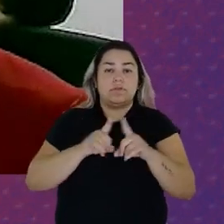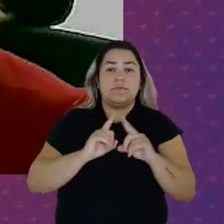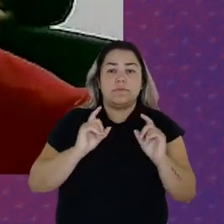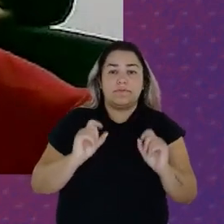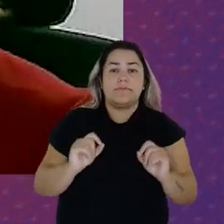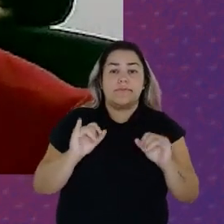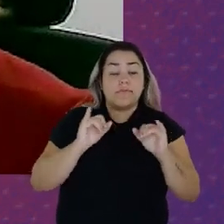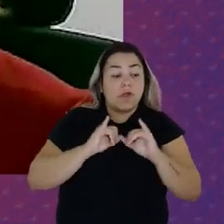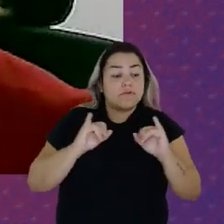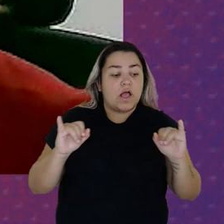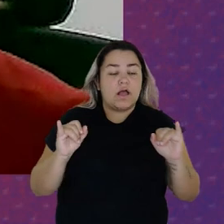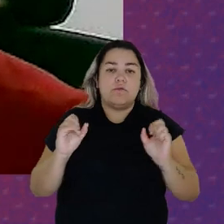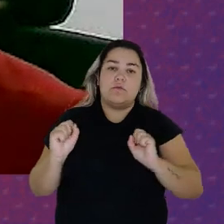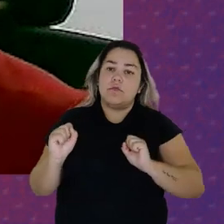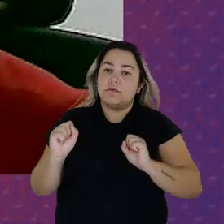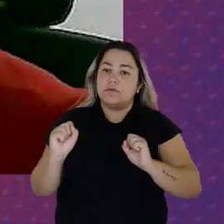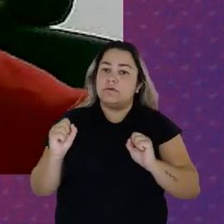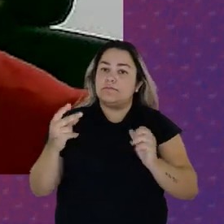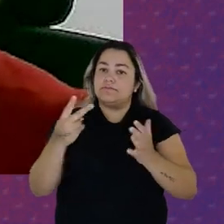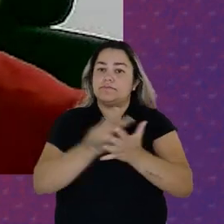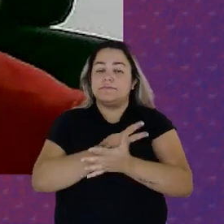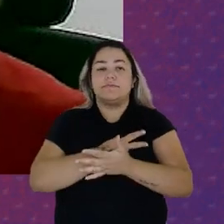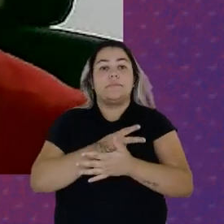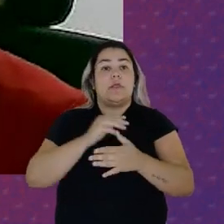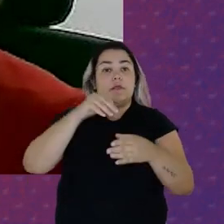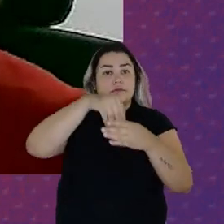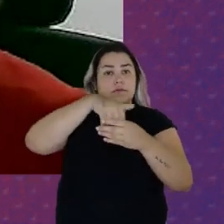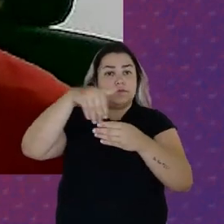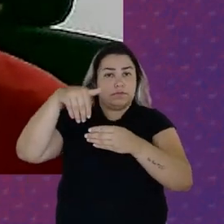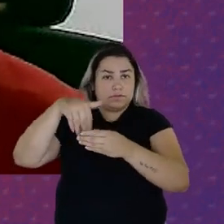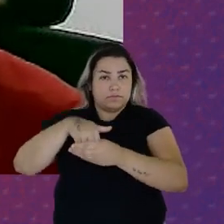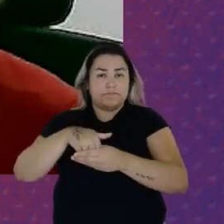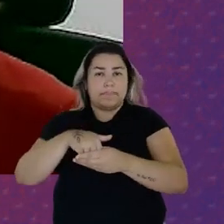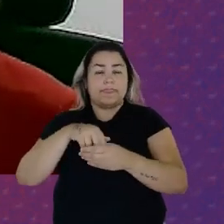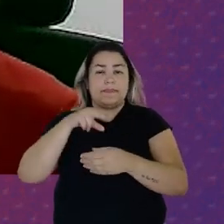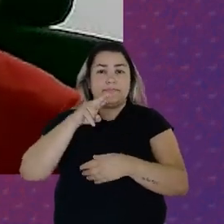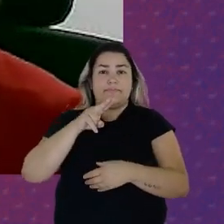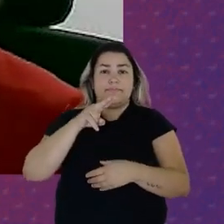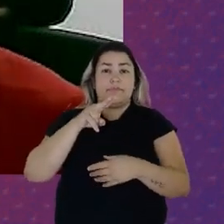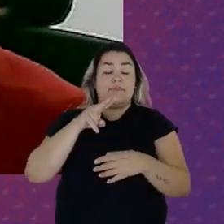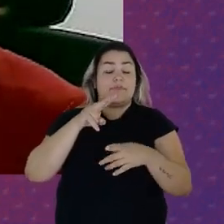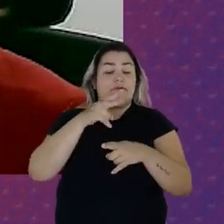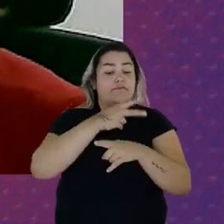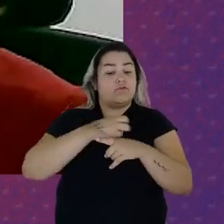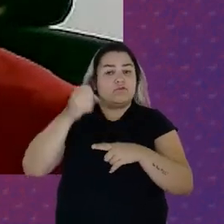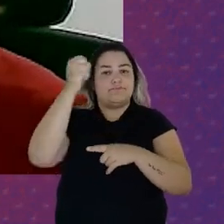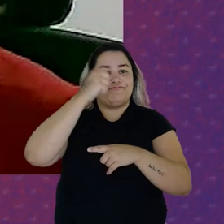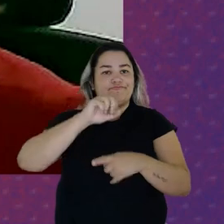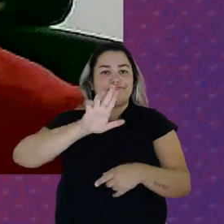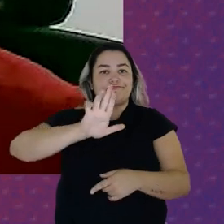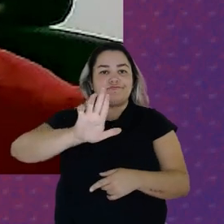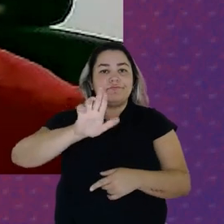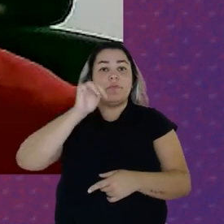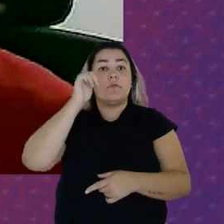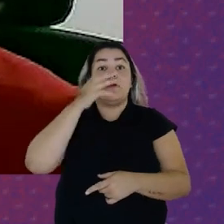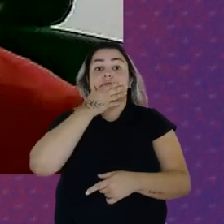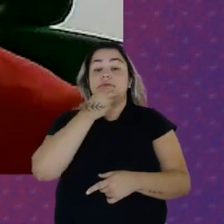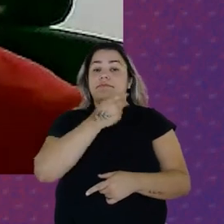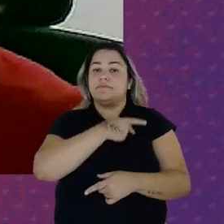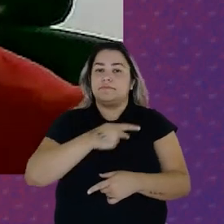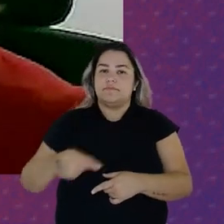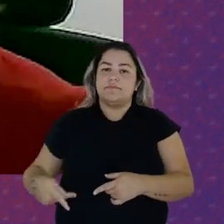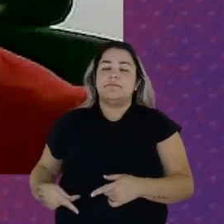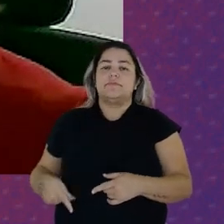realizaram depois das eleições, depois da vitória de Lula presidente. Em frente a um quartel do